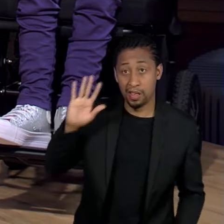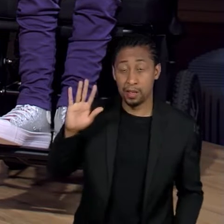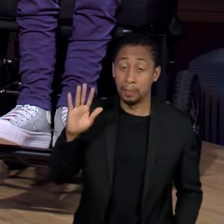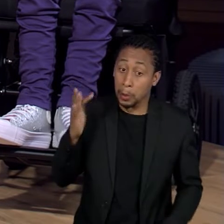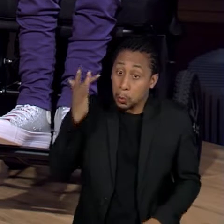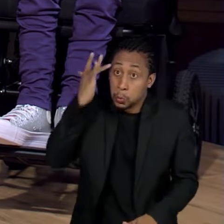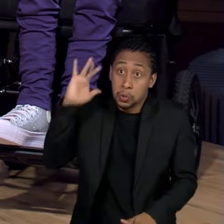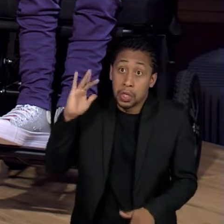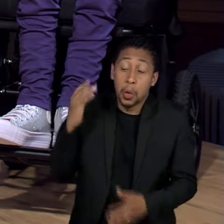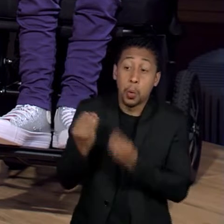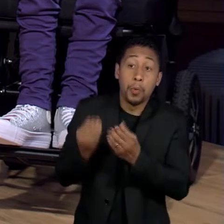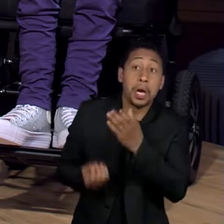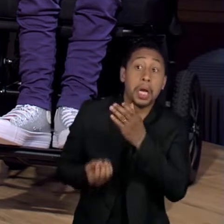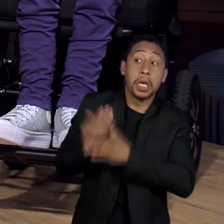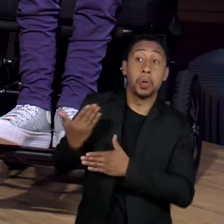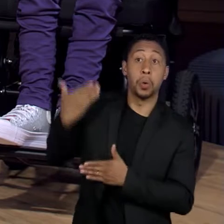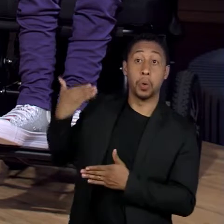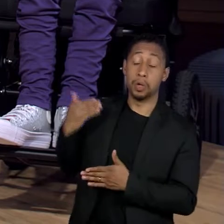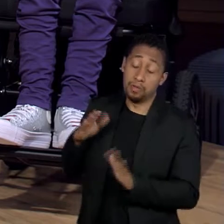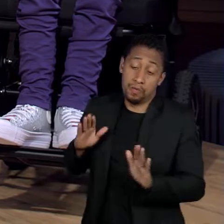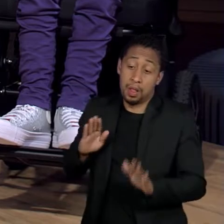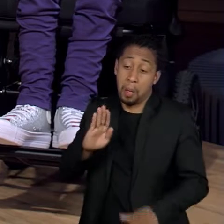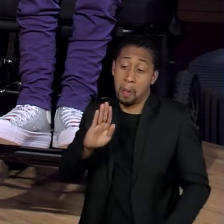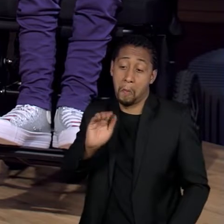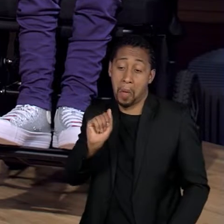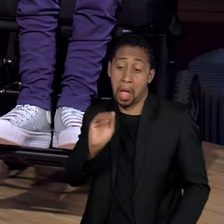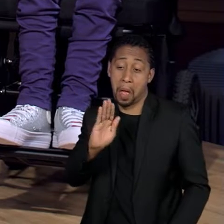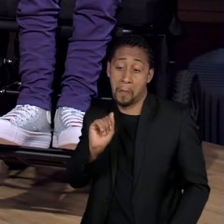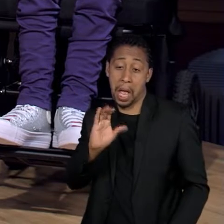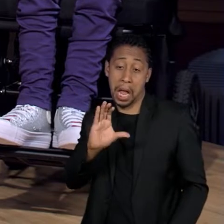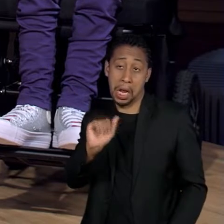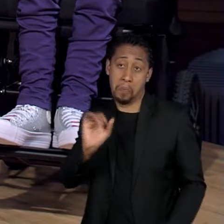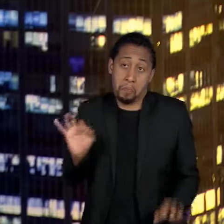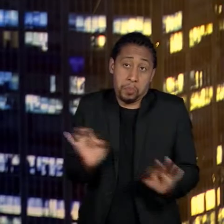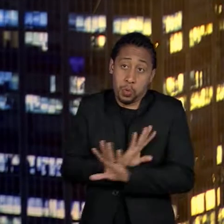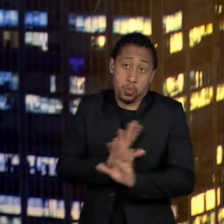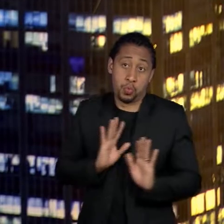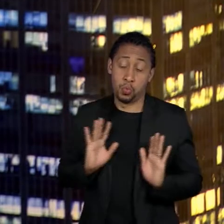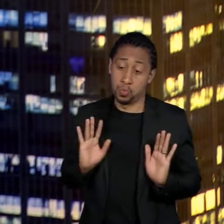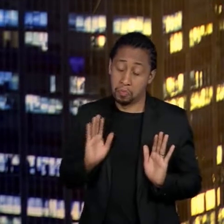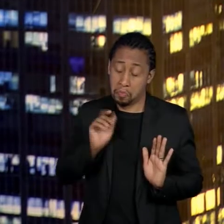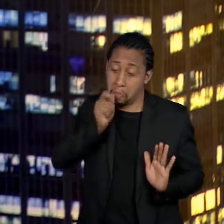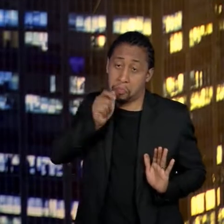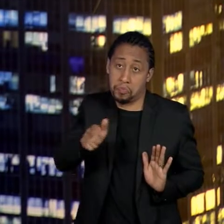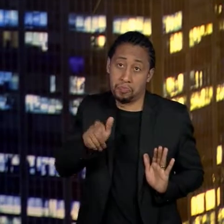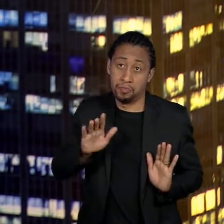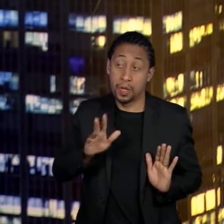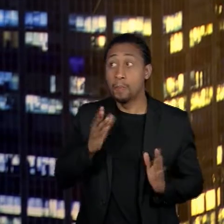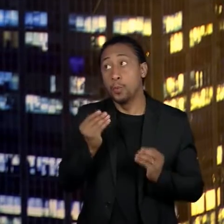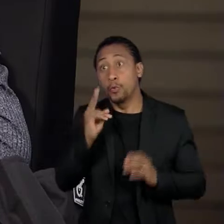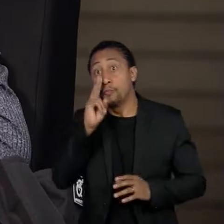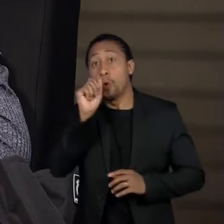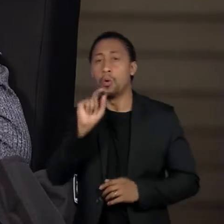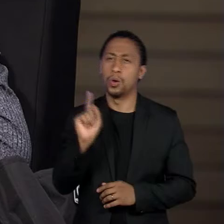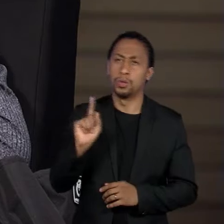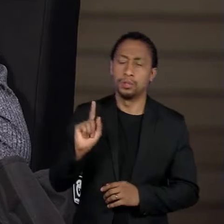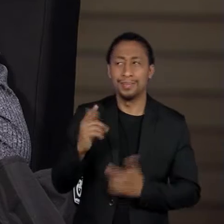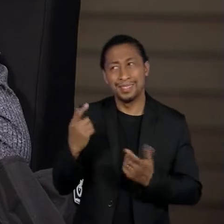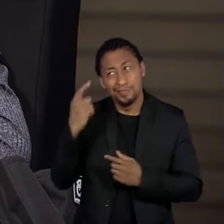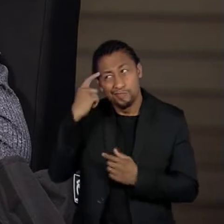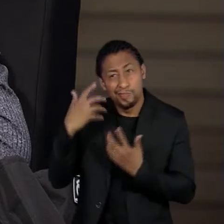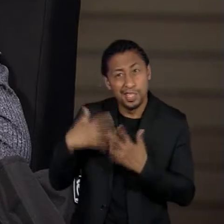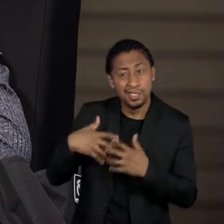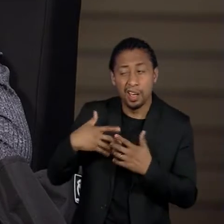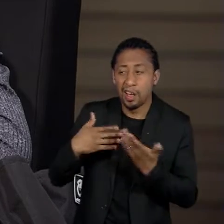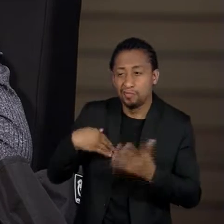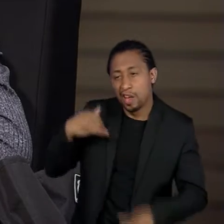honesta, e não é um xingamento tão forte assim. Mas se a gente pensar, seu